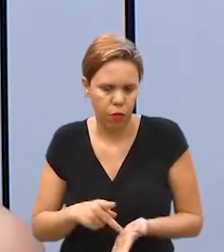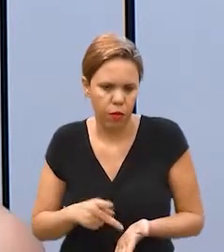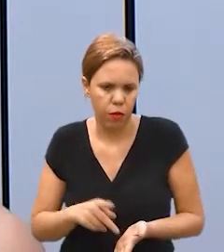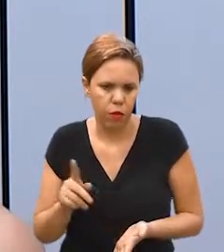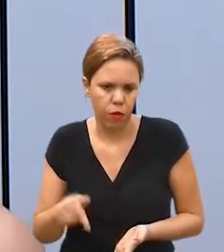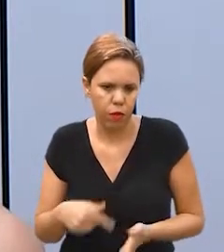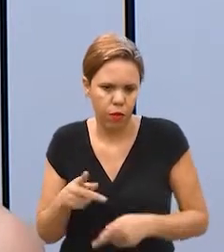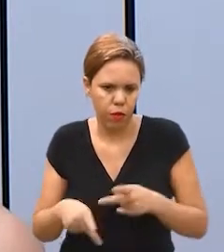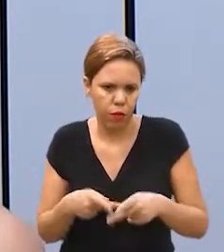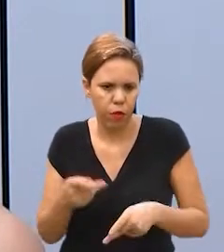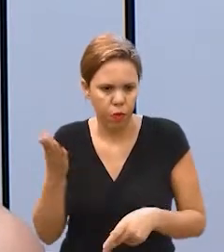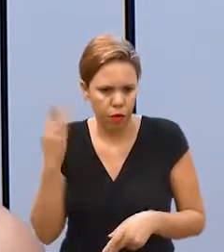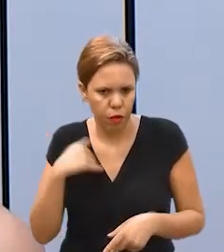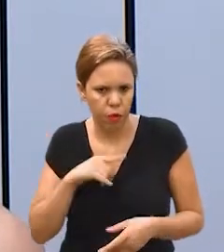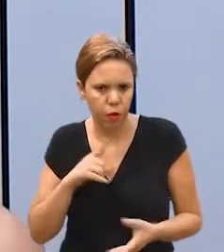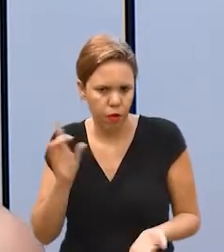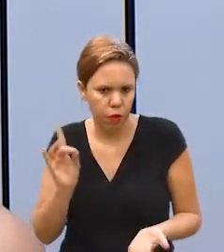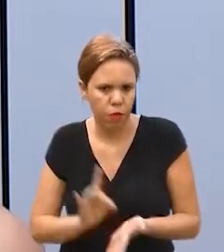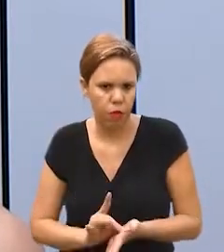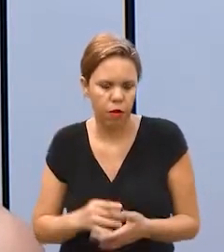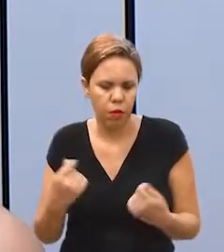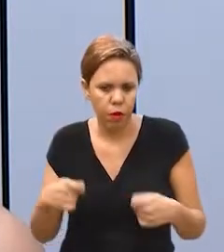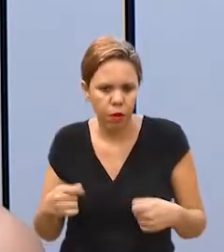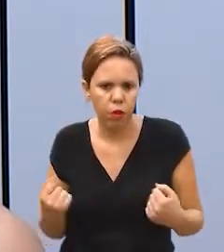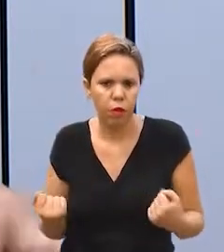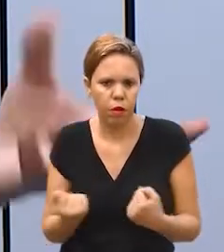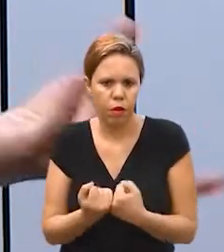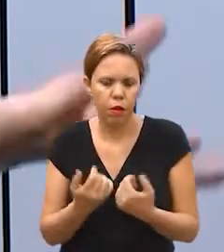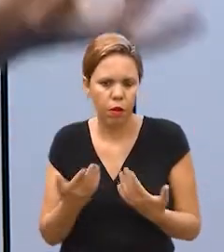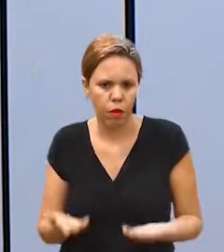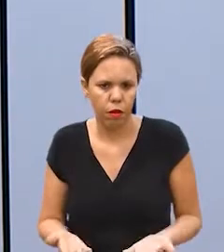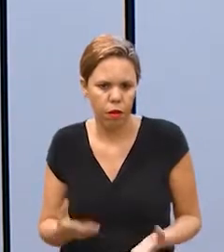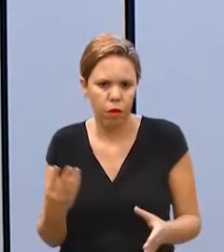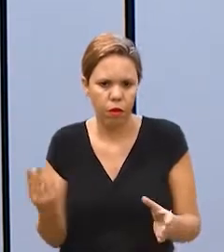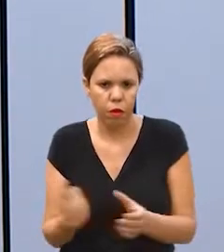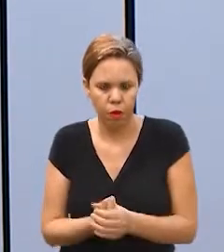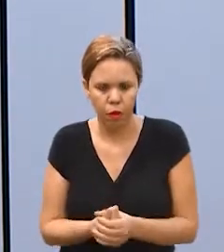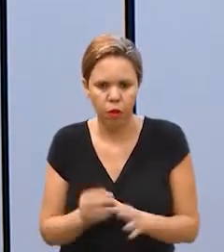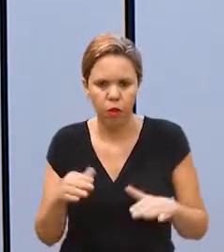saber que existe e elas precisam ser acolhidas, integradas.